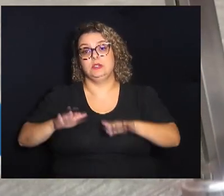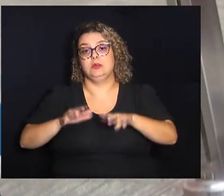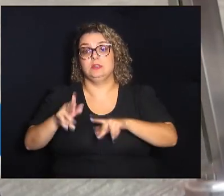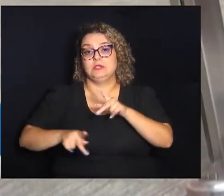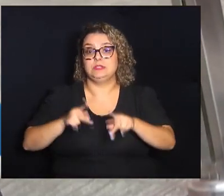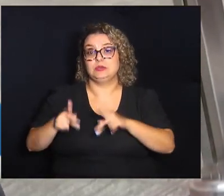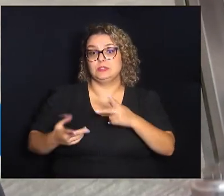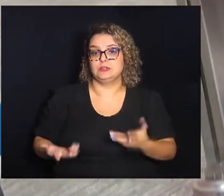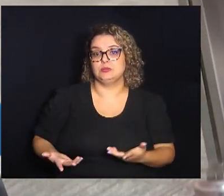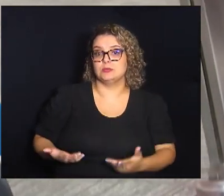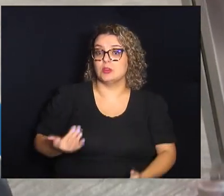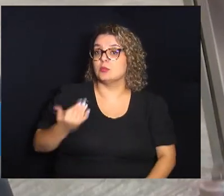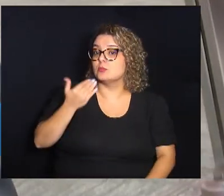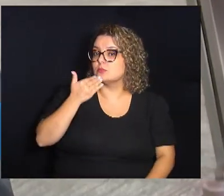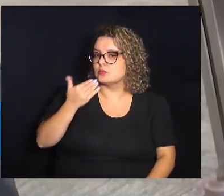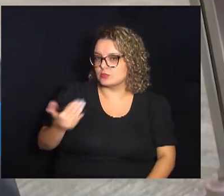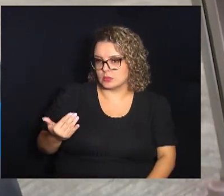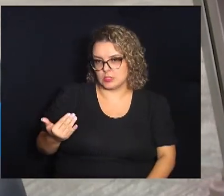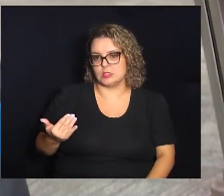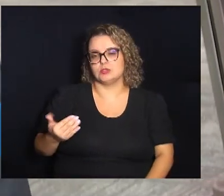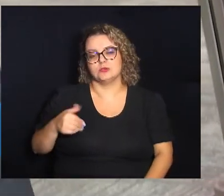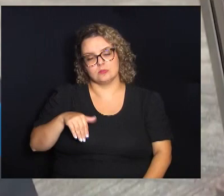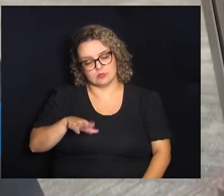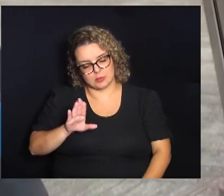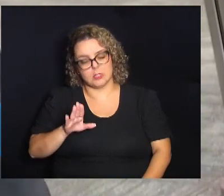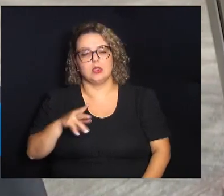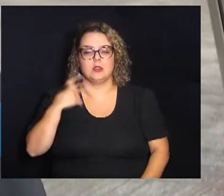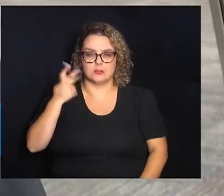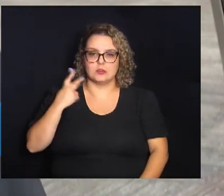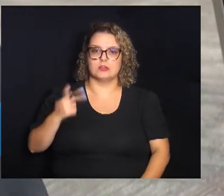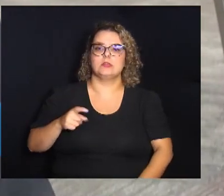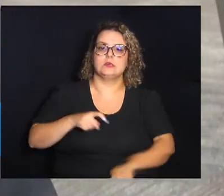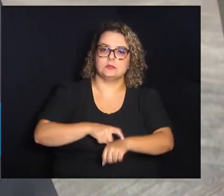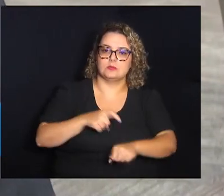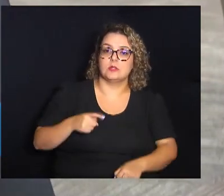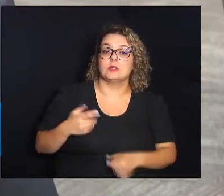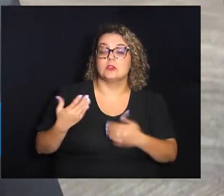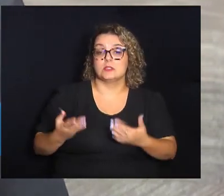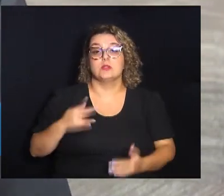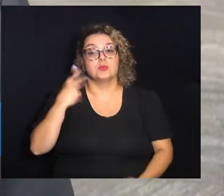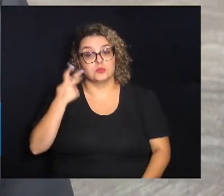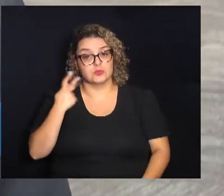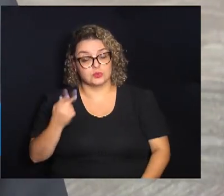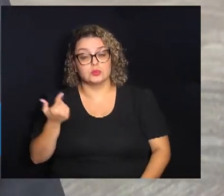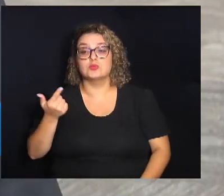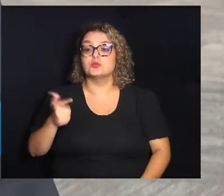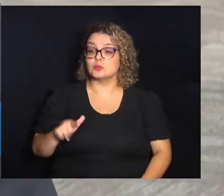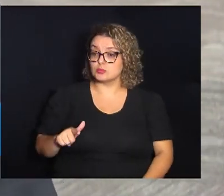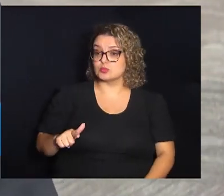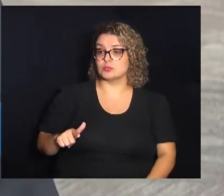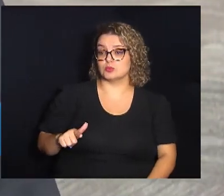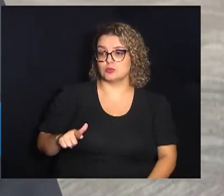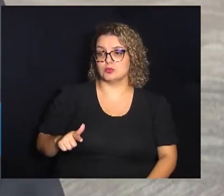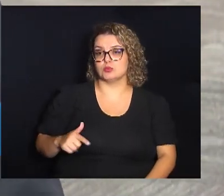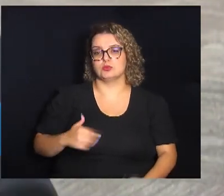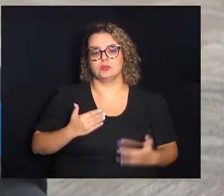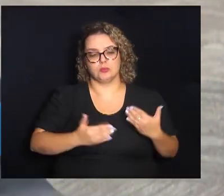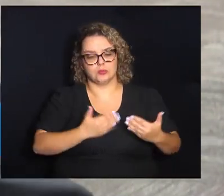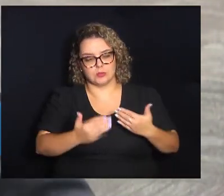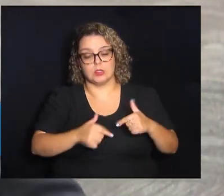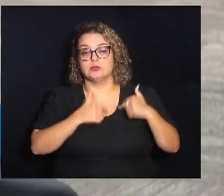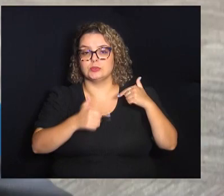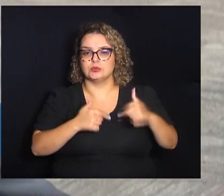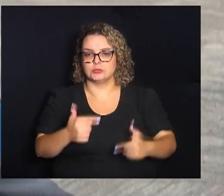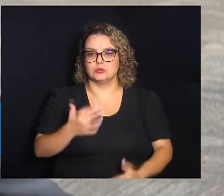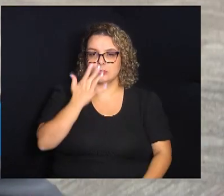população solicita e demanda ainda mais os vereadores nesse período. Então, os vereadores continuaram o seu exercício trabalhando e